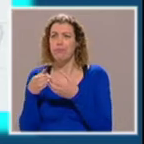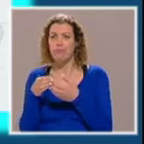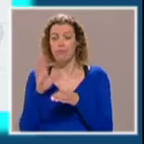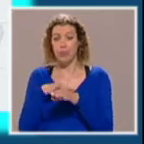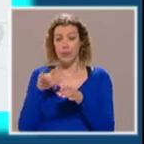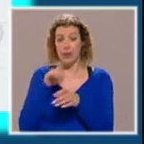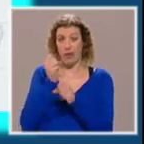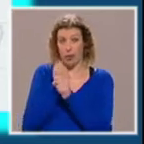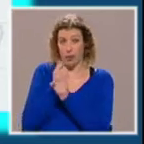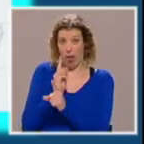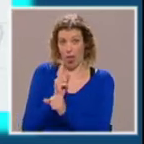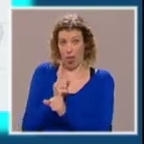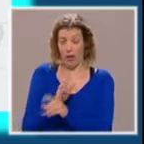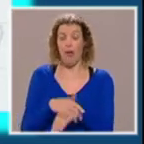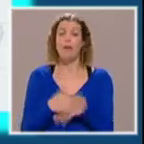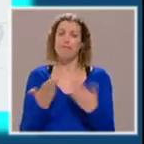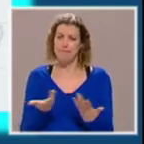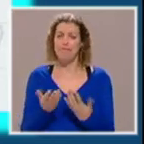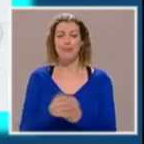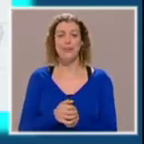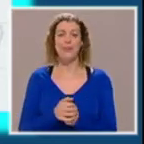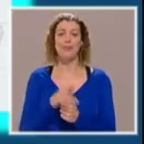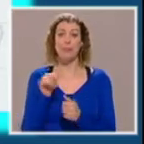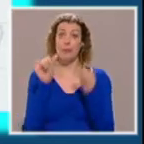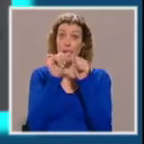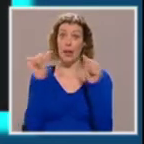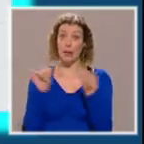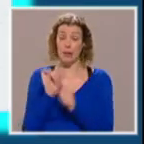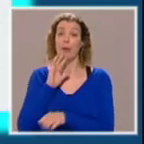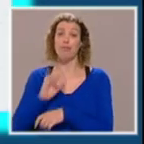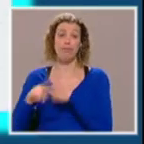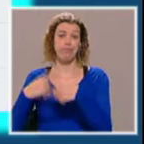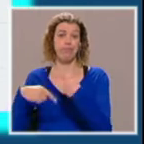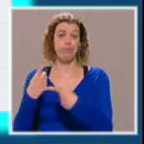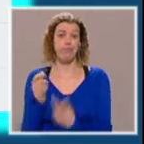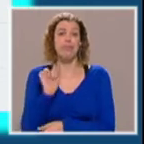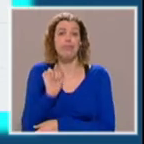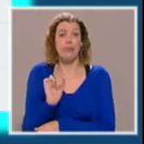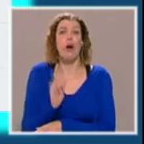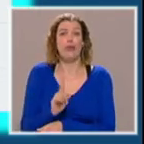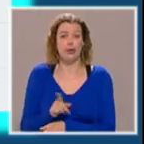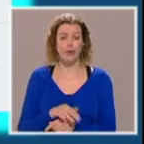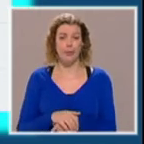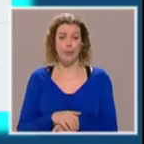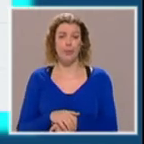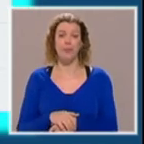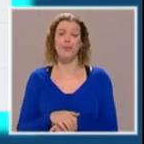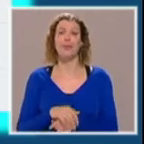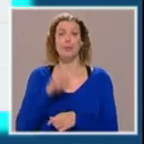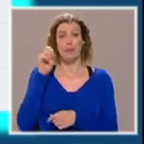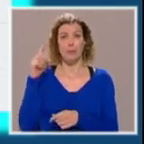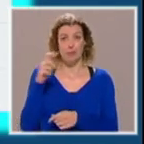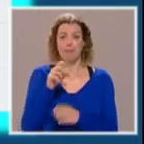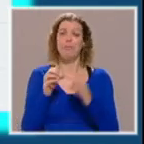dessa mesma função? Pois bem, os sistemas reprodutores são constituídos por gónadas,